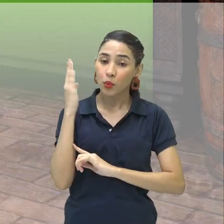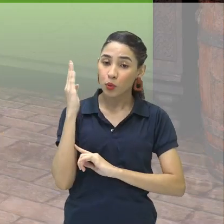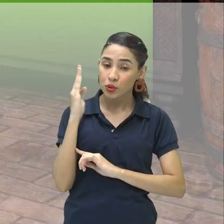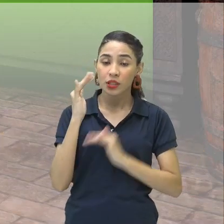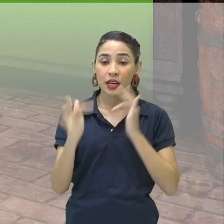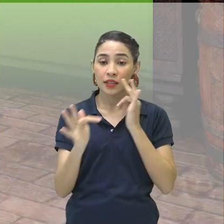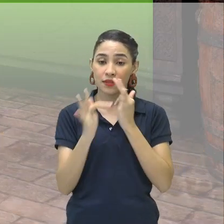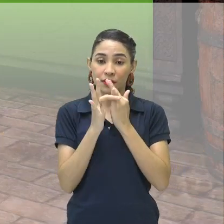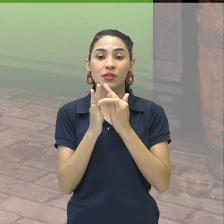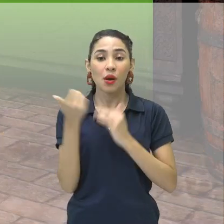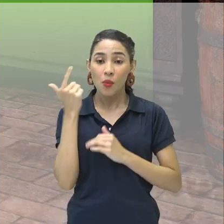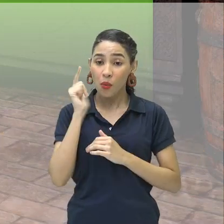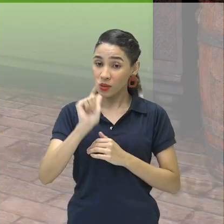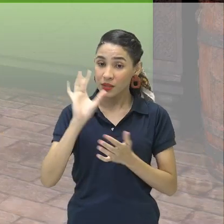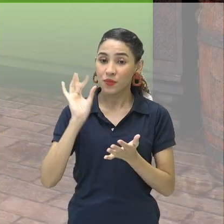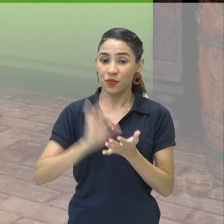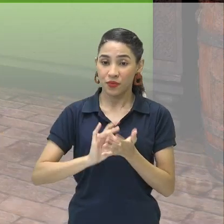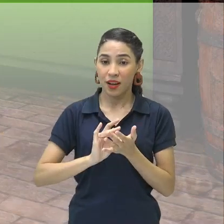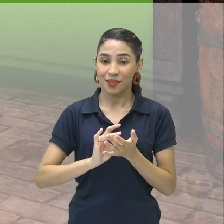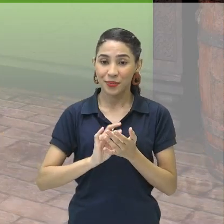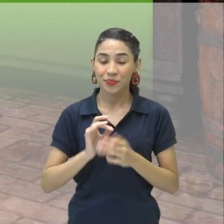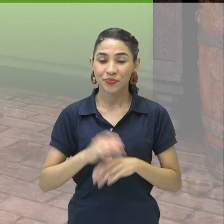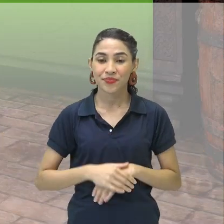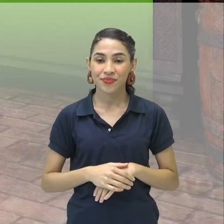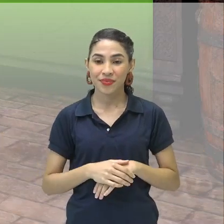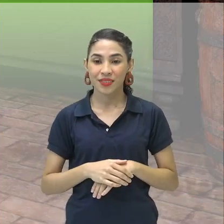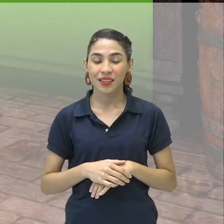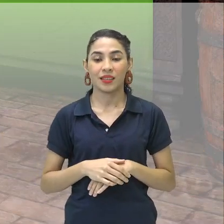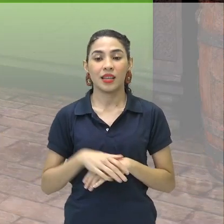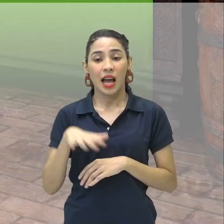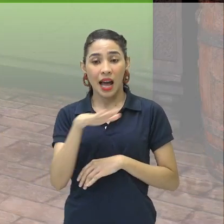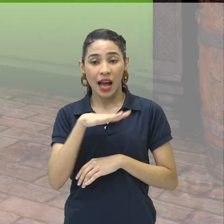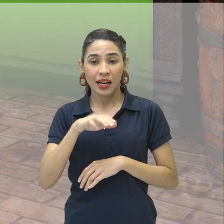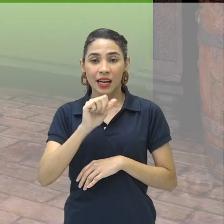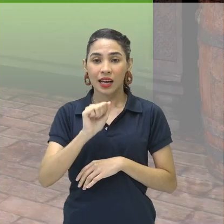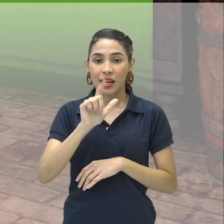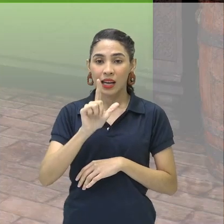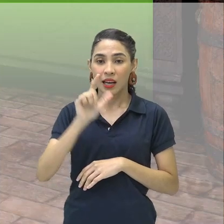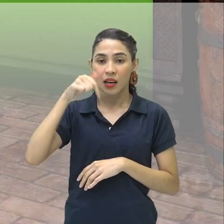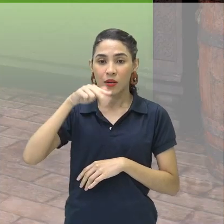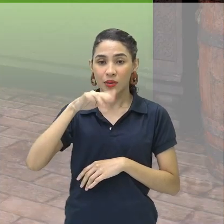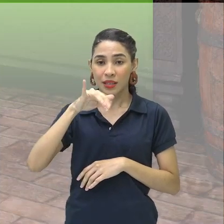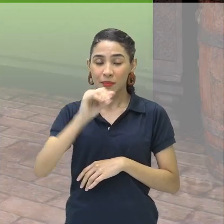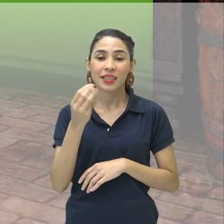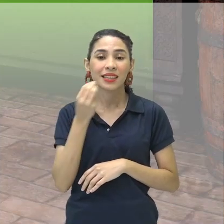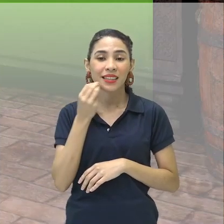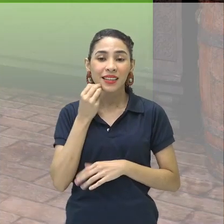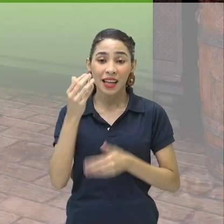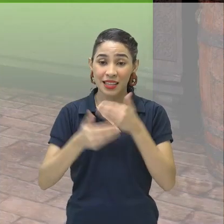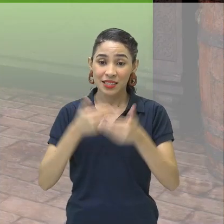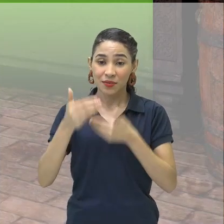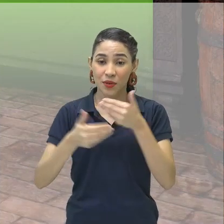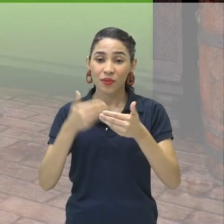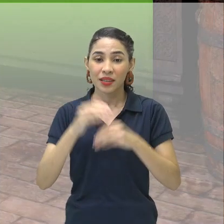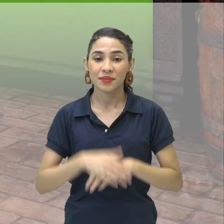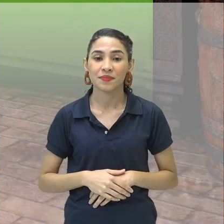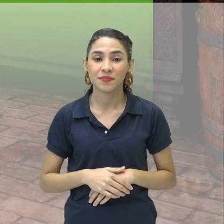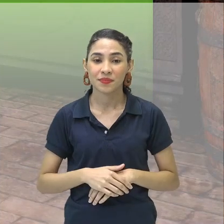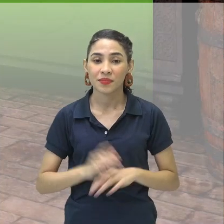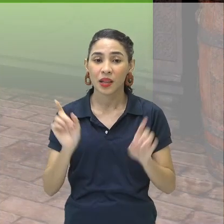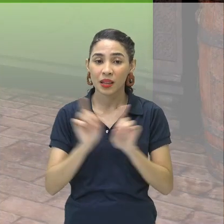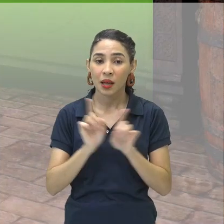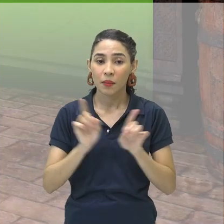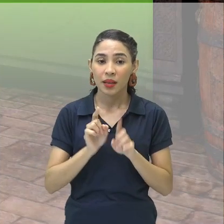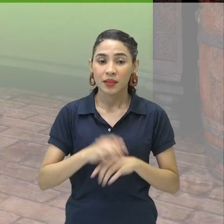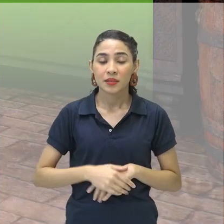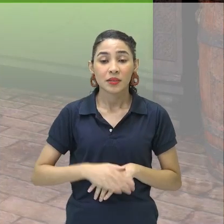física, conseguiu, né, ali entrar naquele ramo da alquimia e tentar se desenvolver. Continuando, a gente tem aqui, né, que um